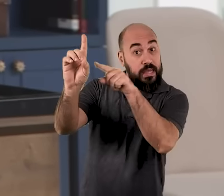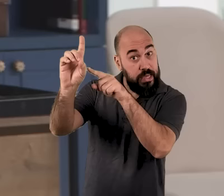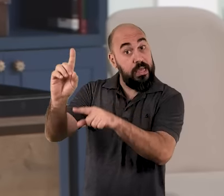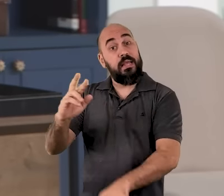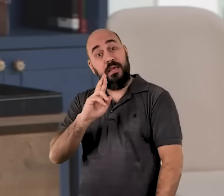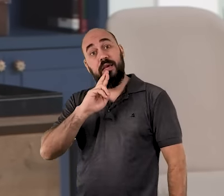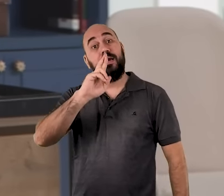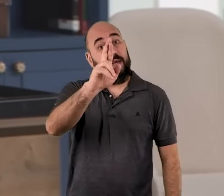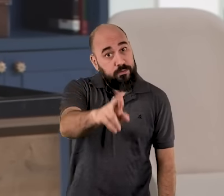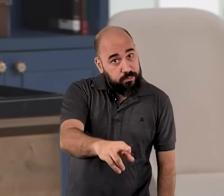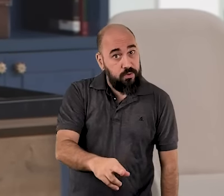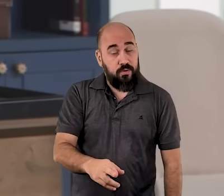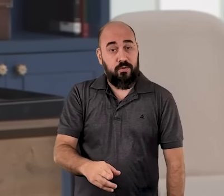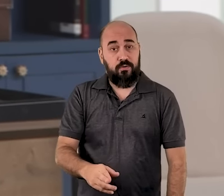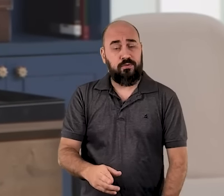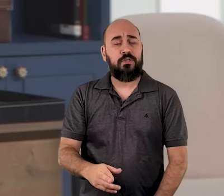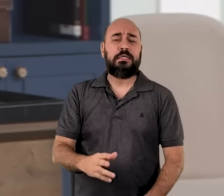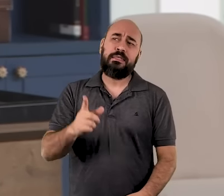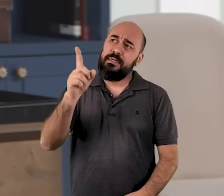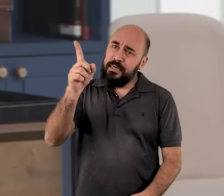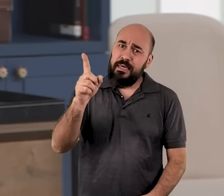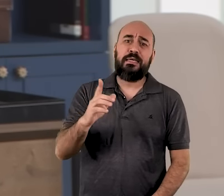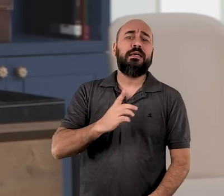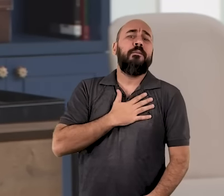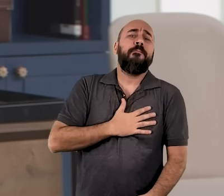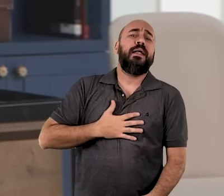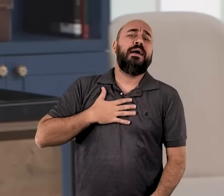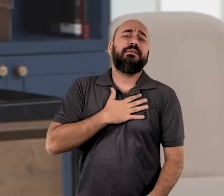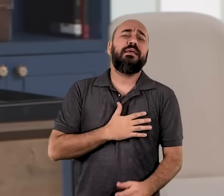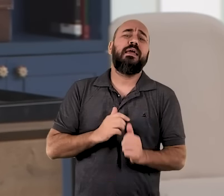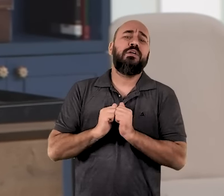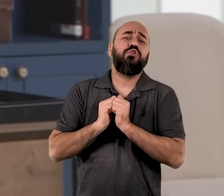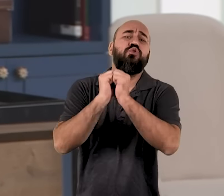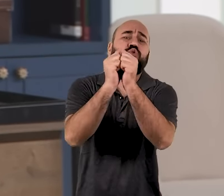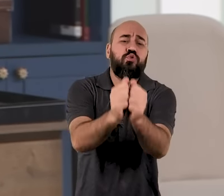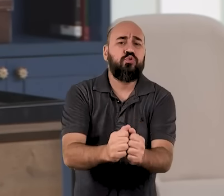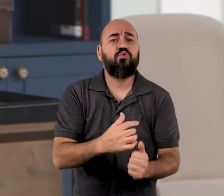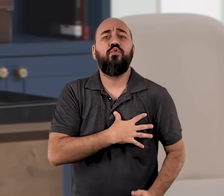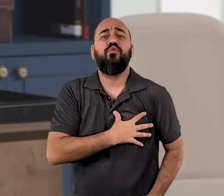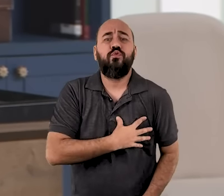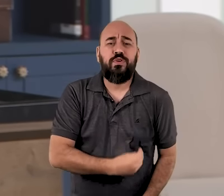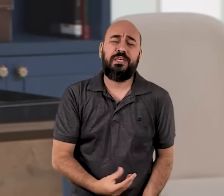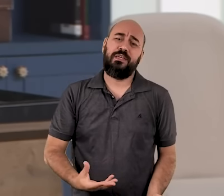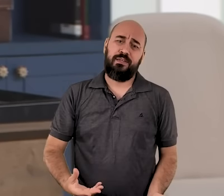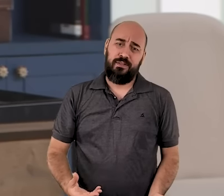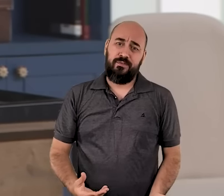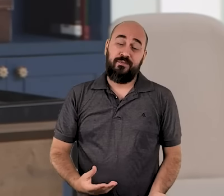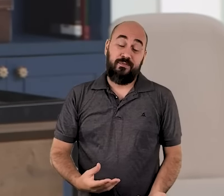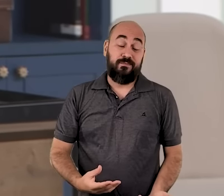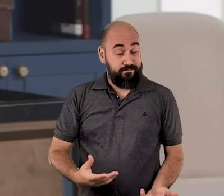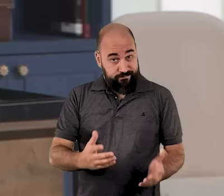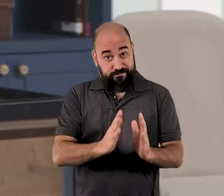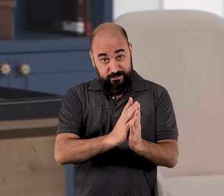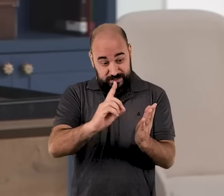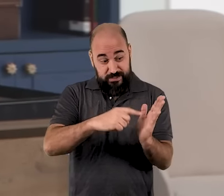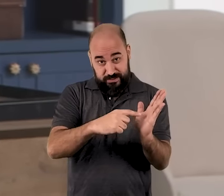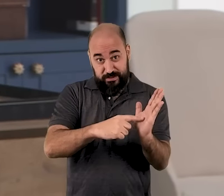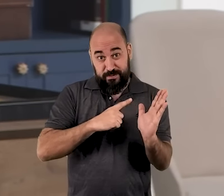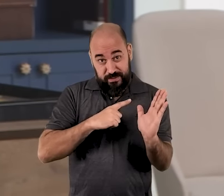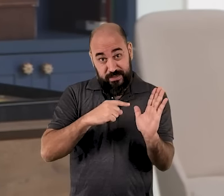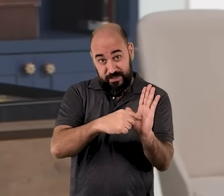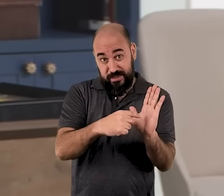tem prazer de vir ao encontro dos seus filhinhos que o buscam. Está escrito: vocês